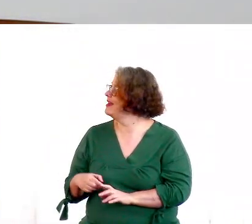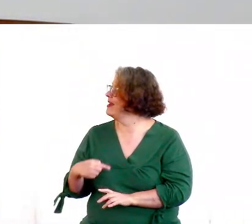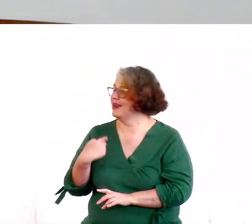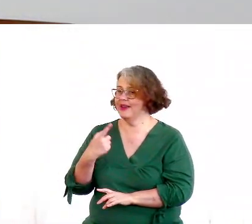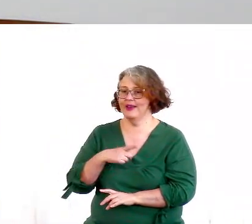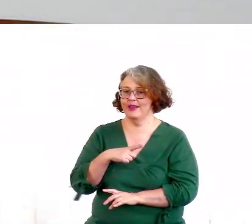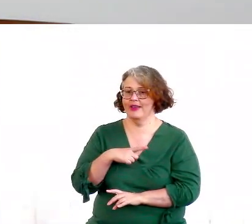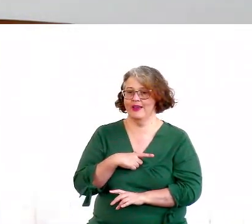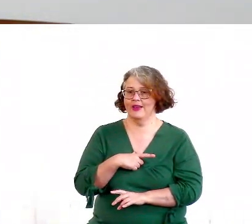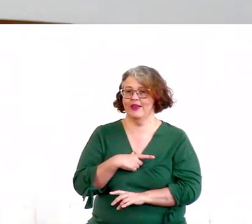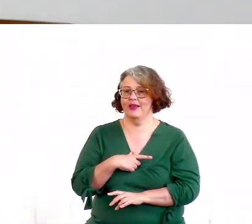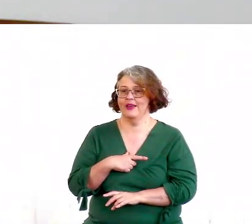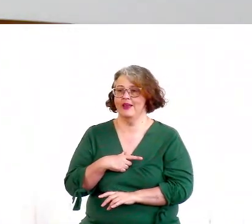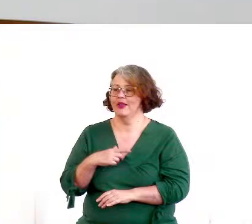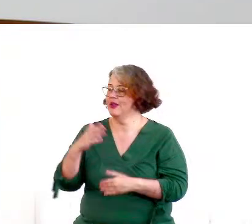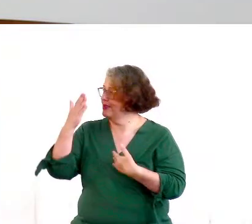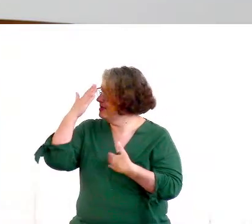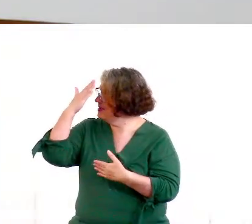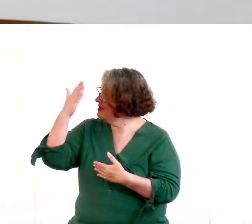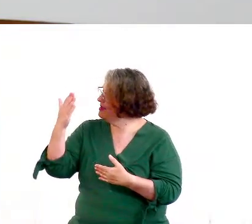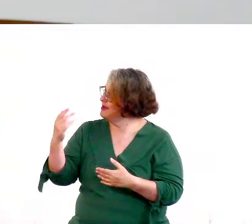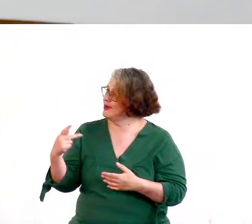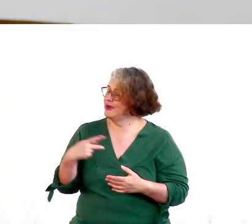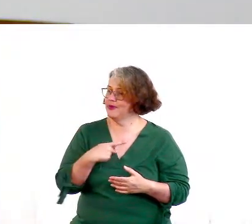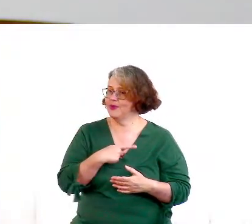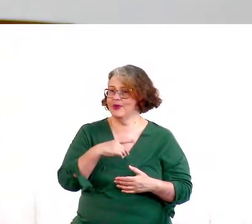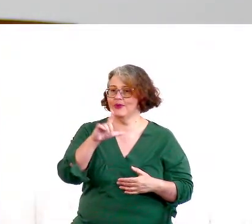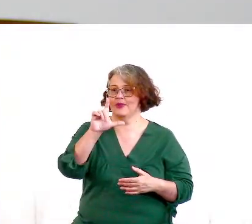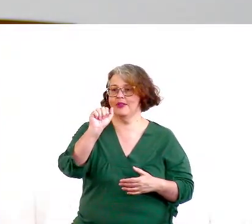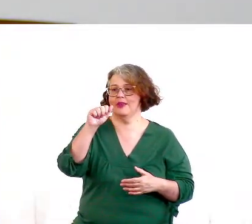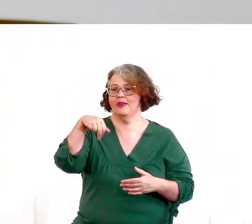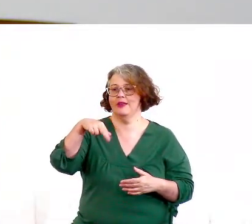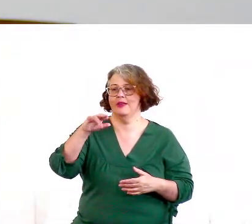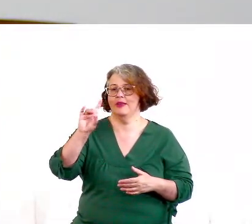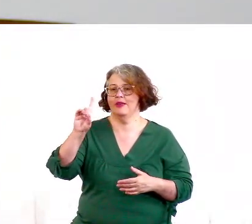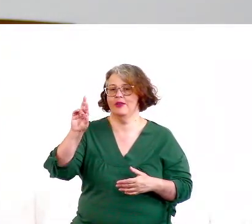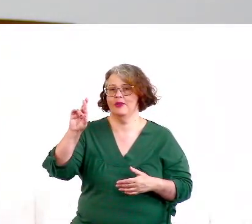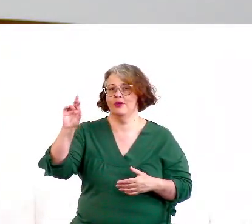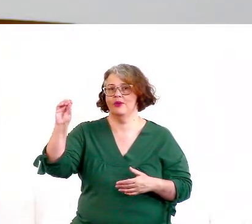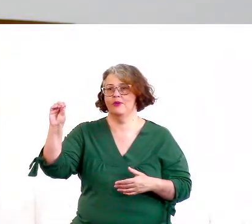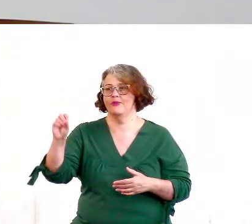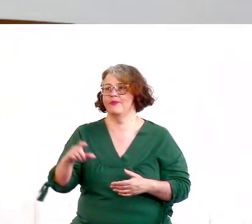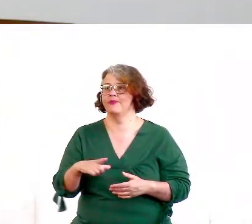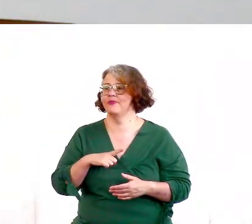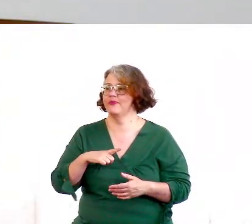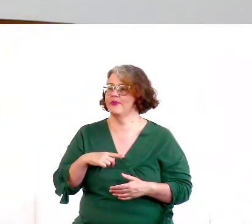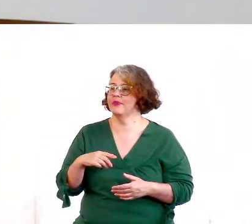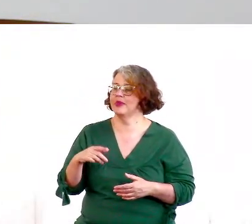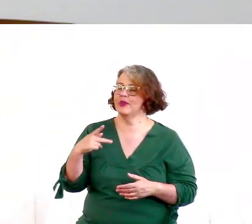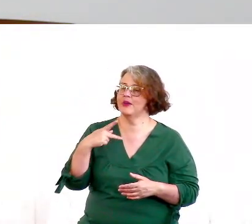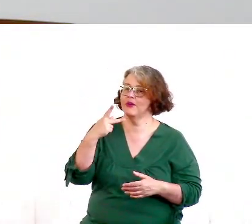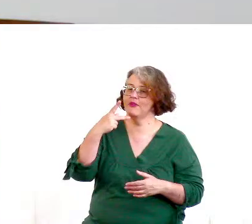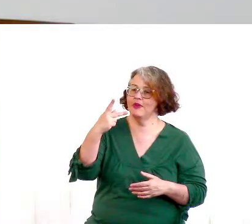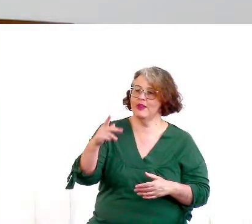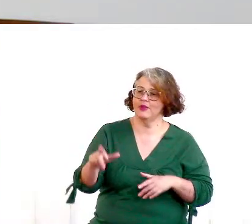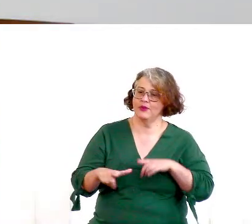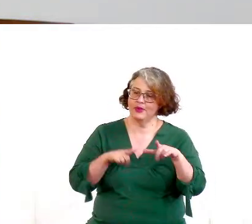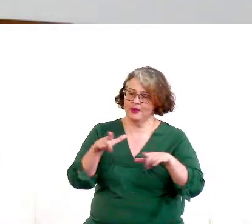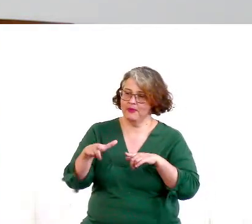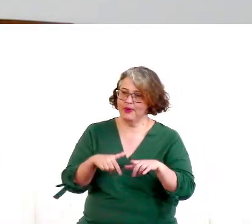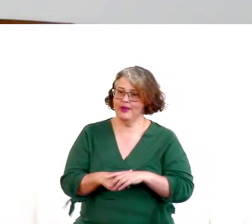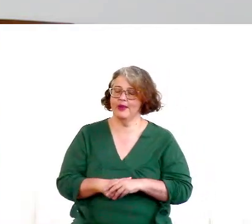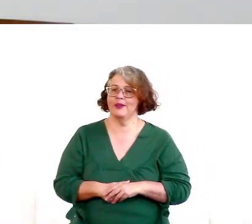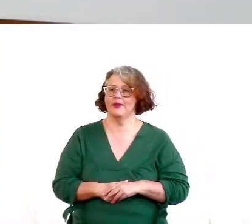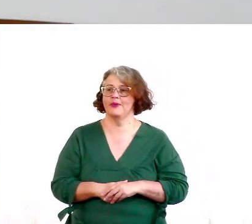Leandro, por trazer a palavra. Entre as coisas que eu falava aqui, em relação ao trabalho